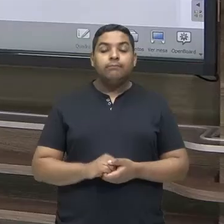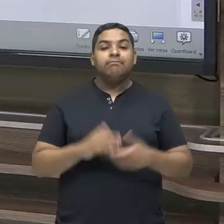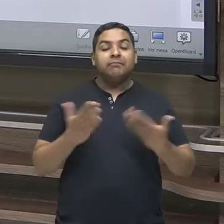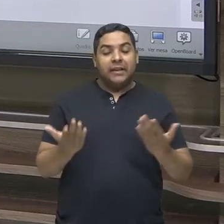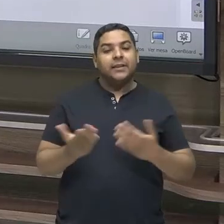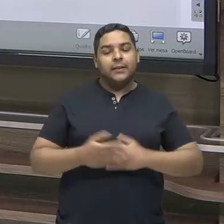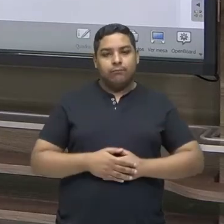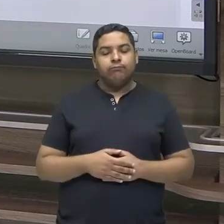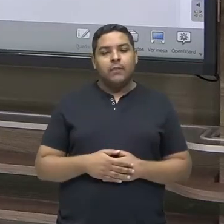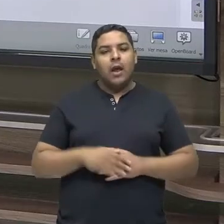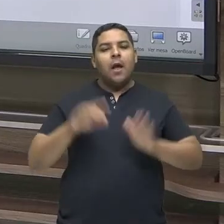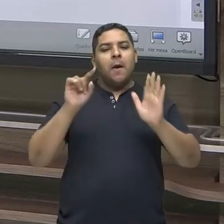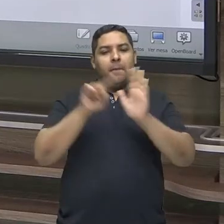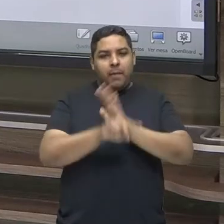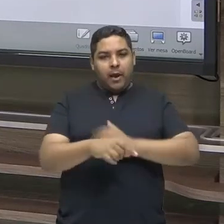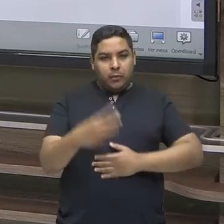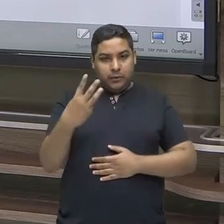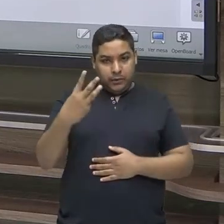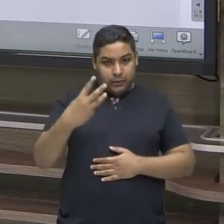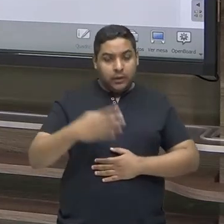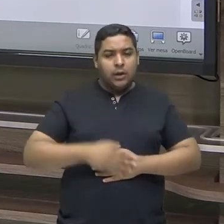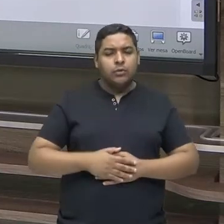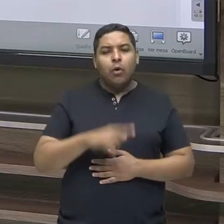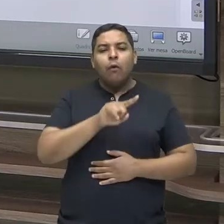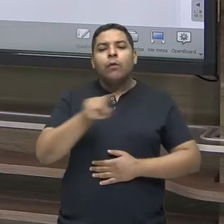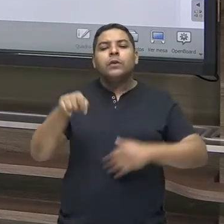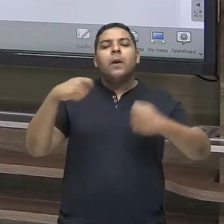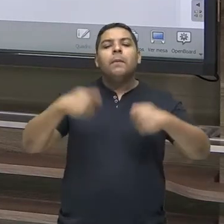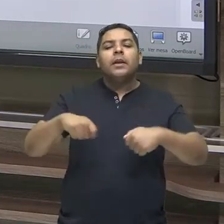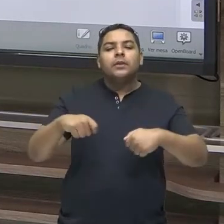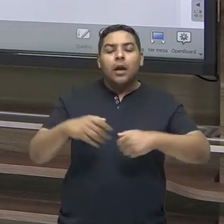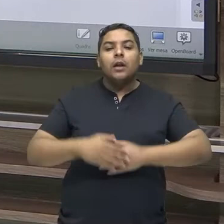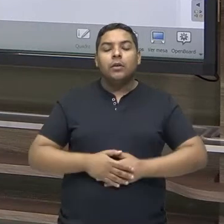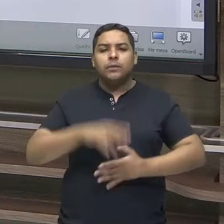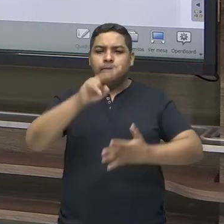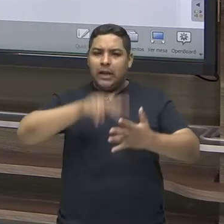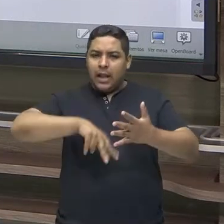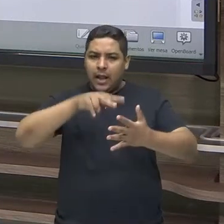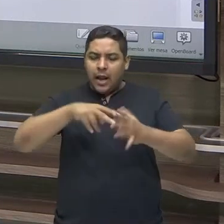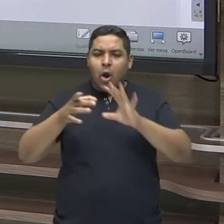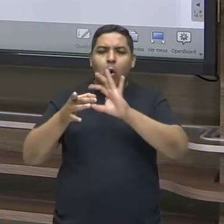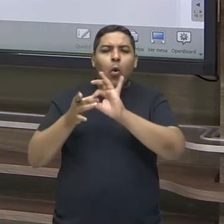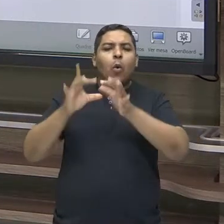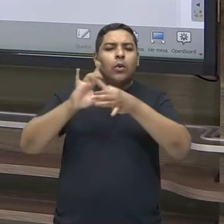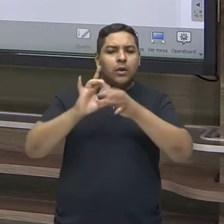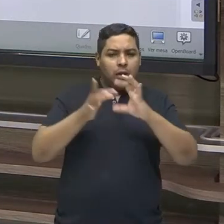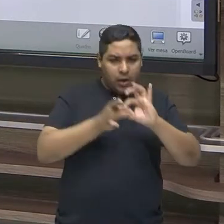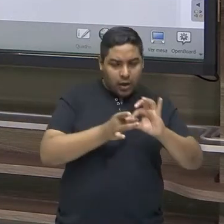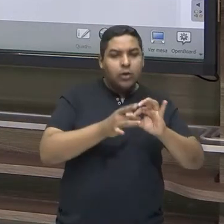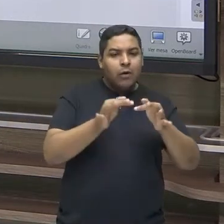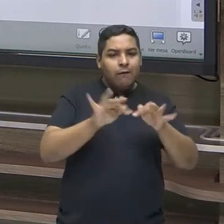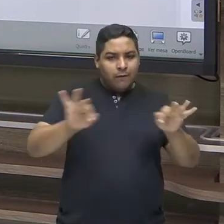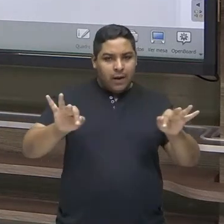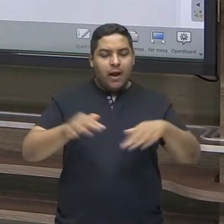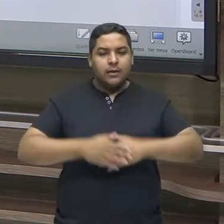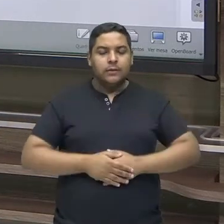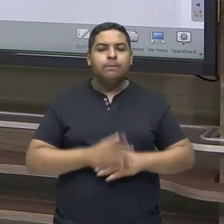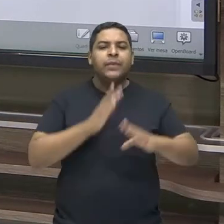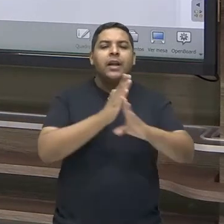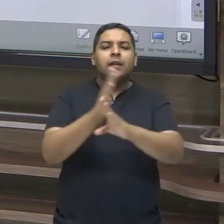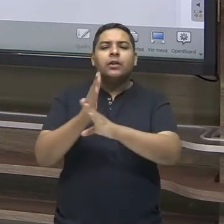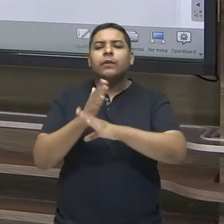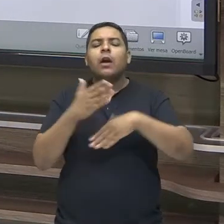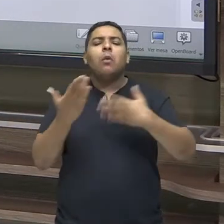Então, gente, nessa questão aqui, né, vocês deveriam olhar, então, ali o contexto daquelas frases e colocar ali, identificar qual é o